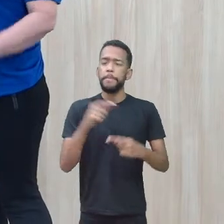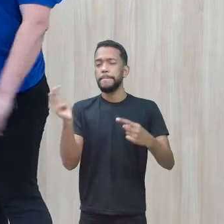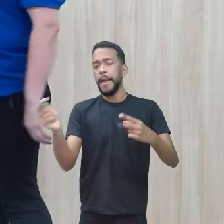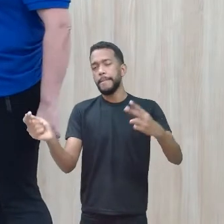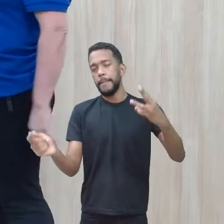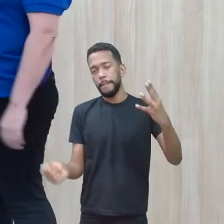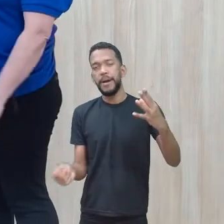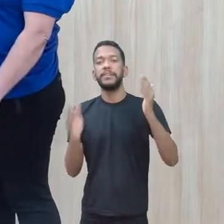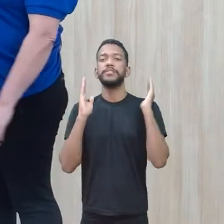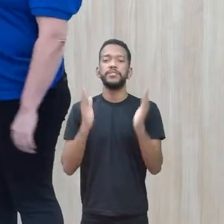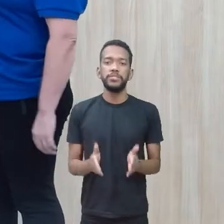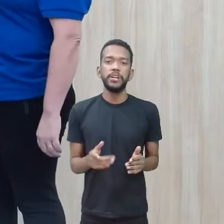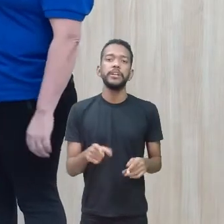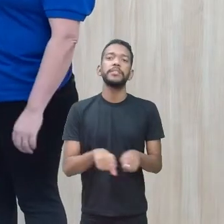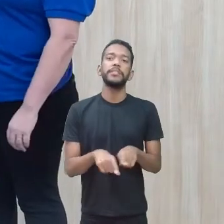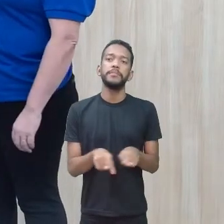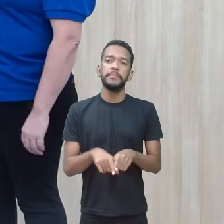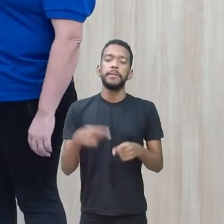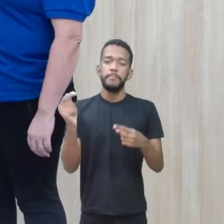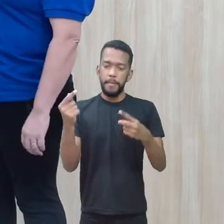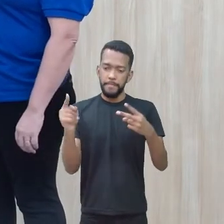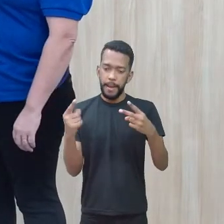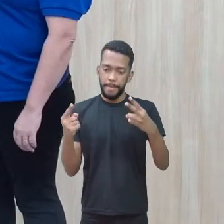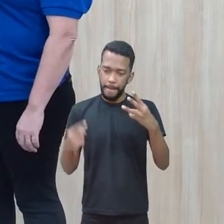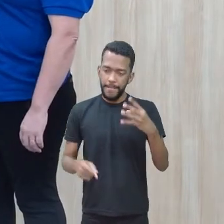pontuando, não é? De forma correta.